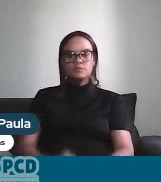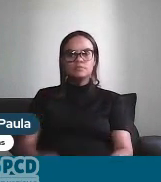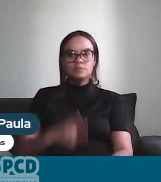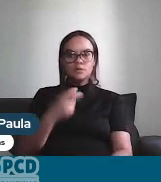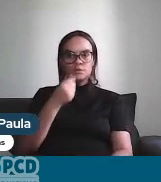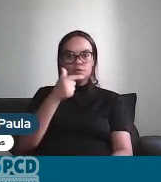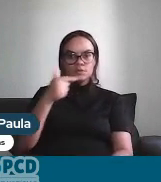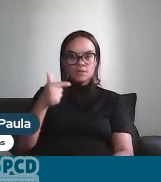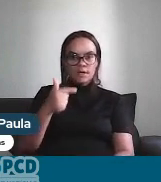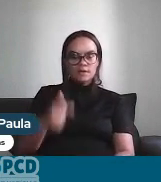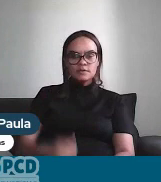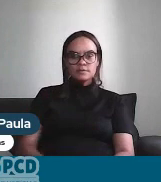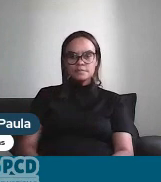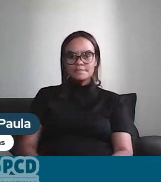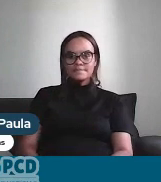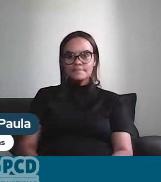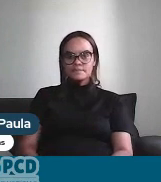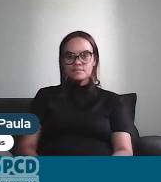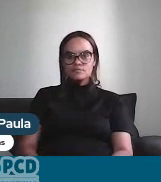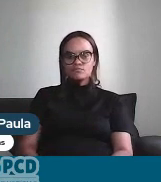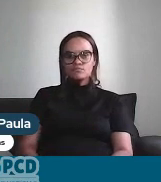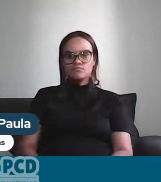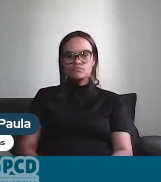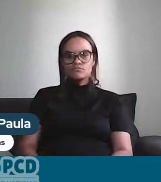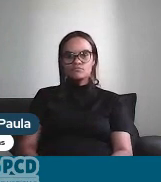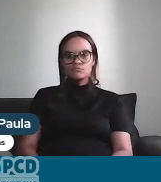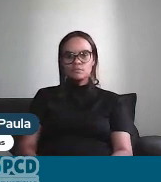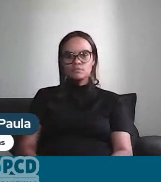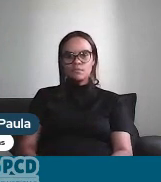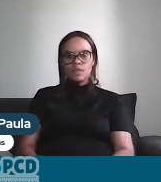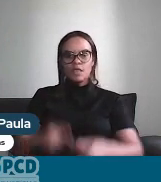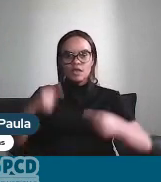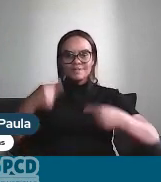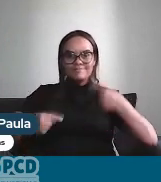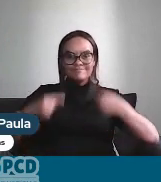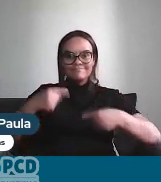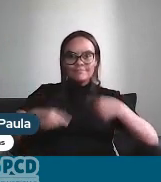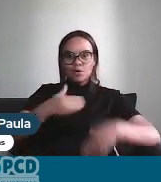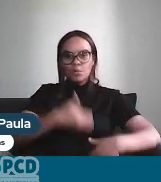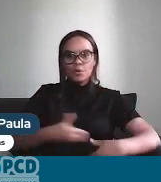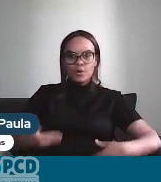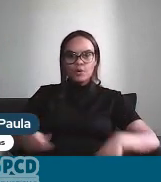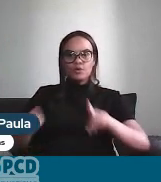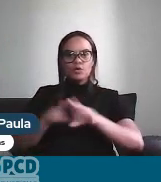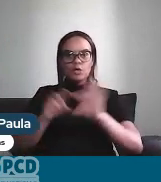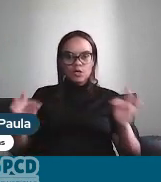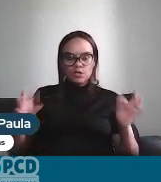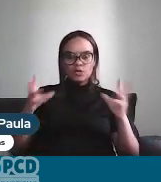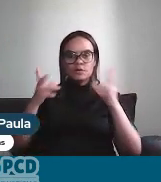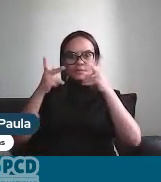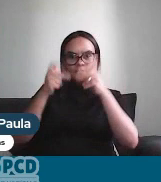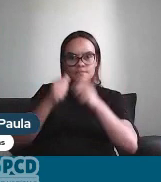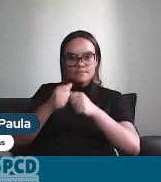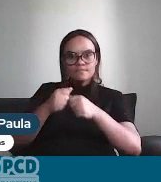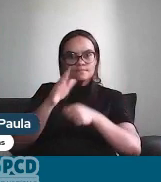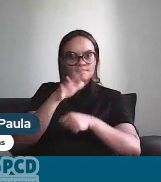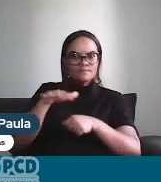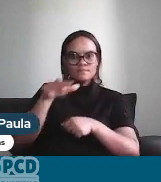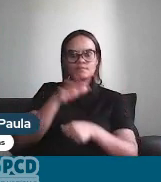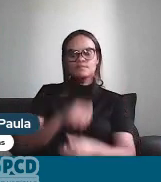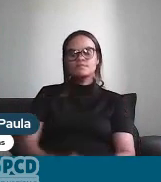2024-2027. Né? Então, nós precisamos que as políticas públicas, para todas as políticas